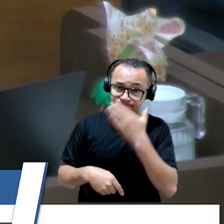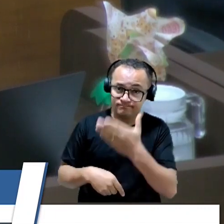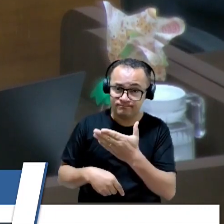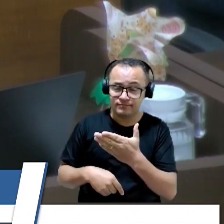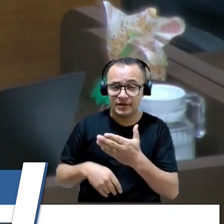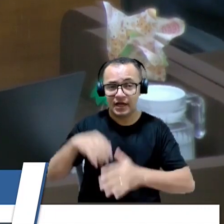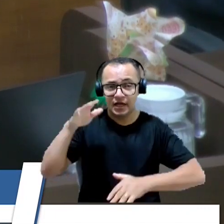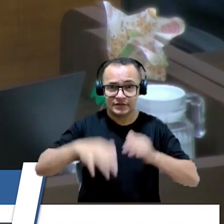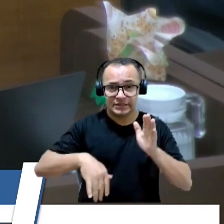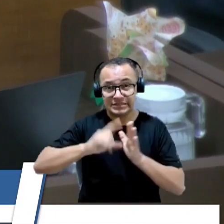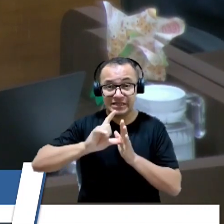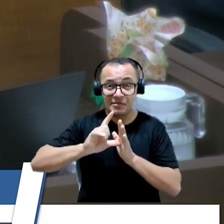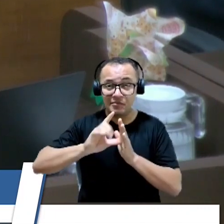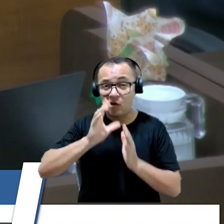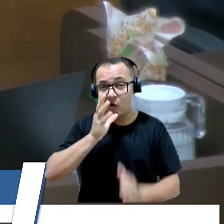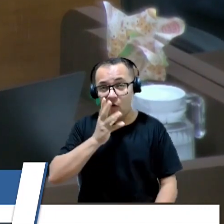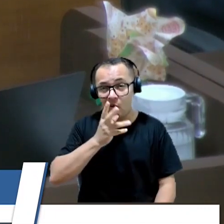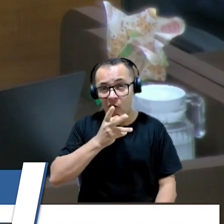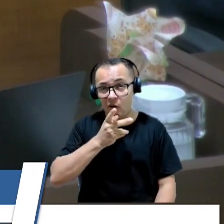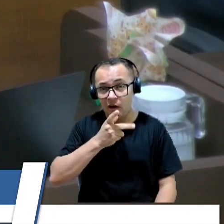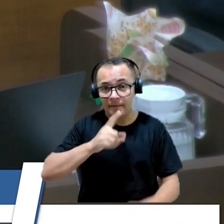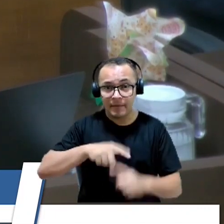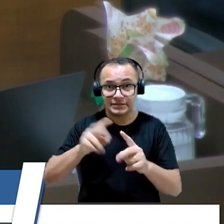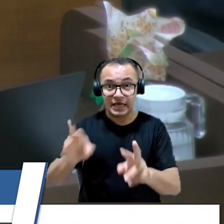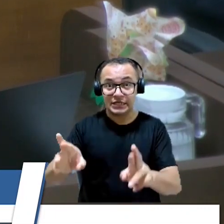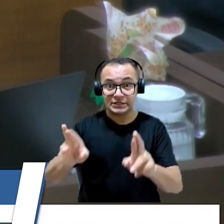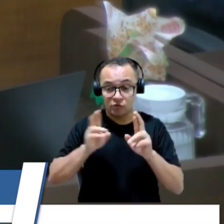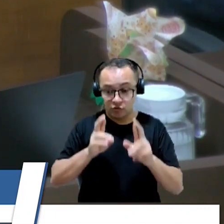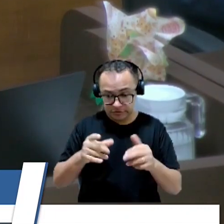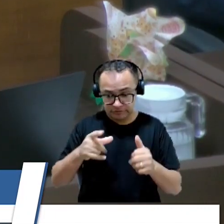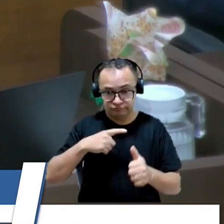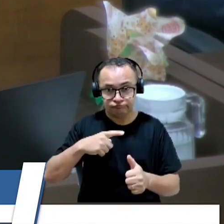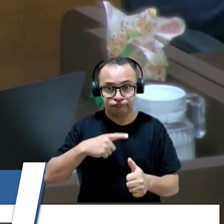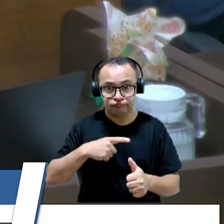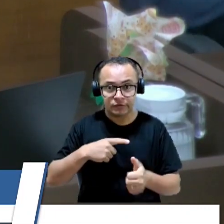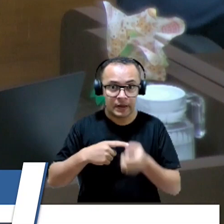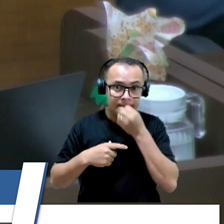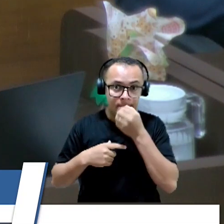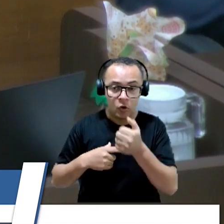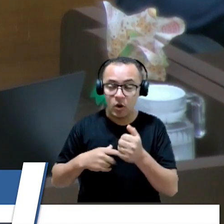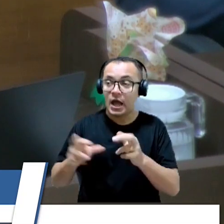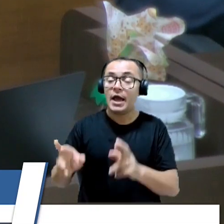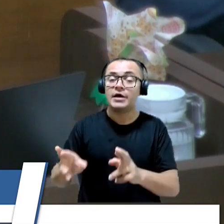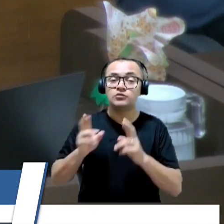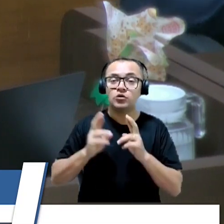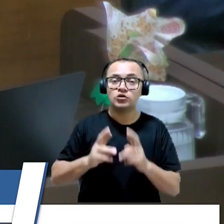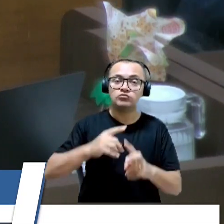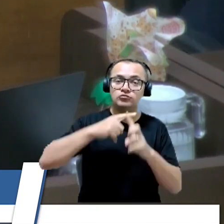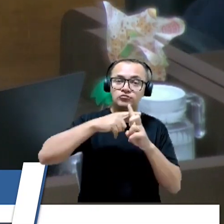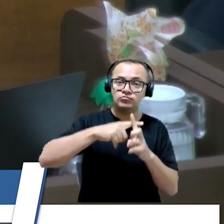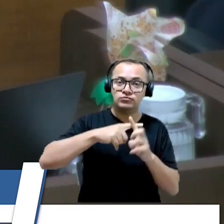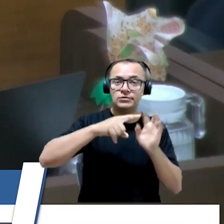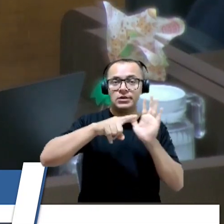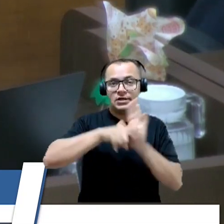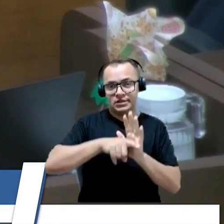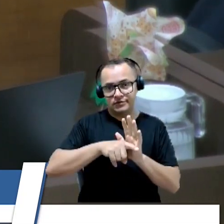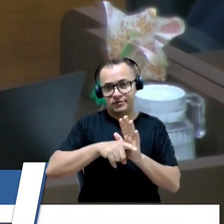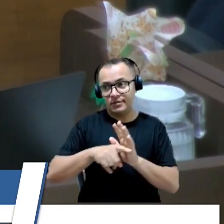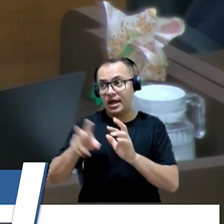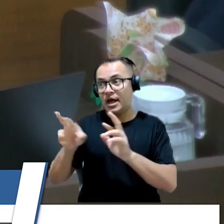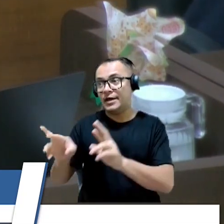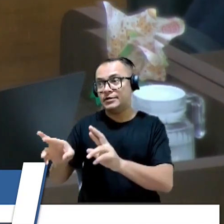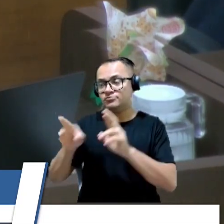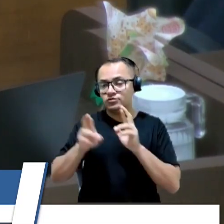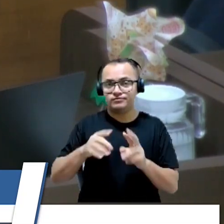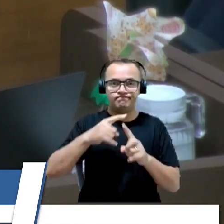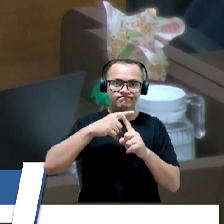vem, e é disso que eu sempre falo, né, Francisco? A gente precisa de uma resposta positiva ou negativa, mas quando ela vem positiva, e hoje aprovando esse